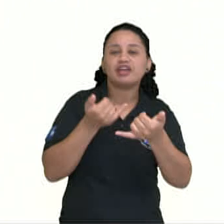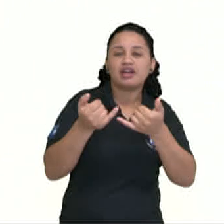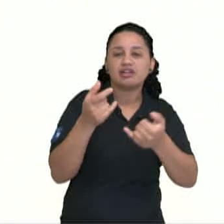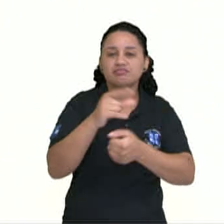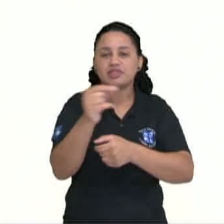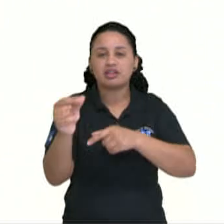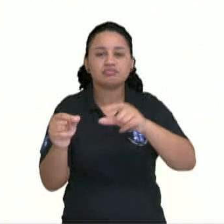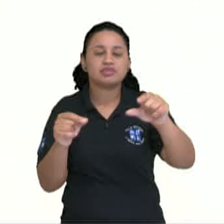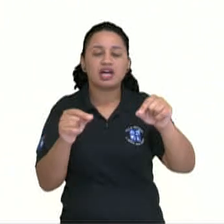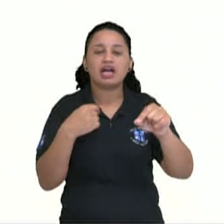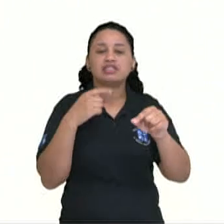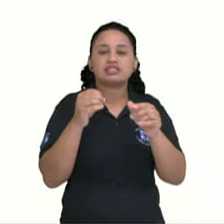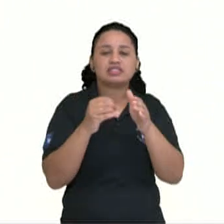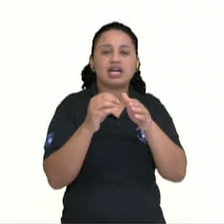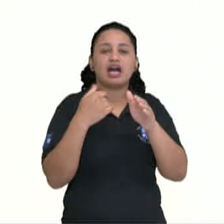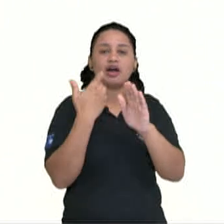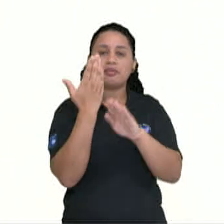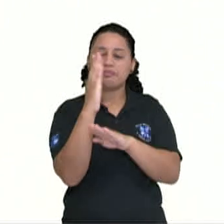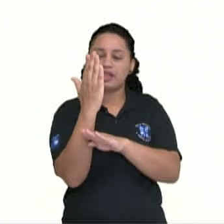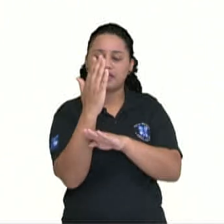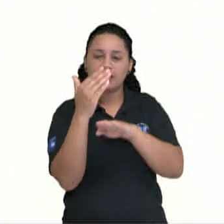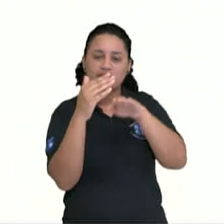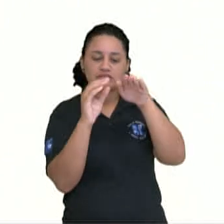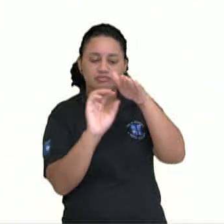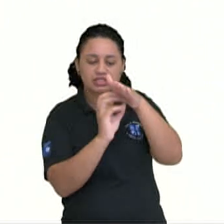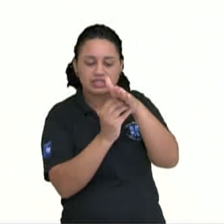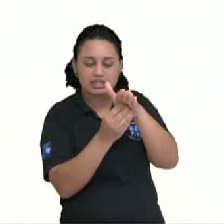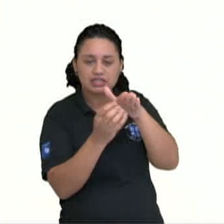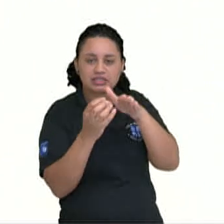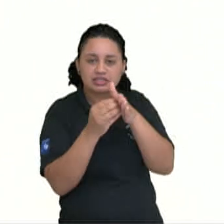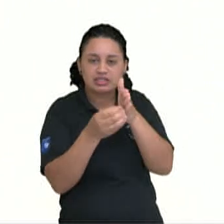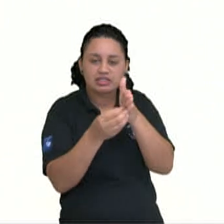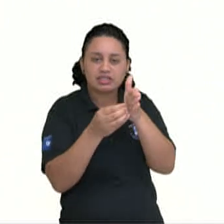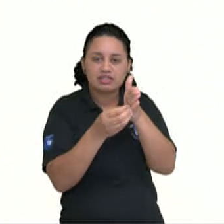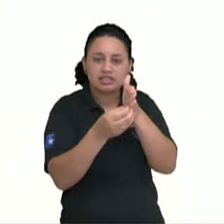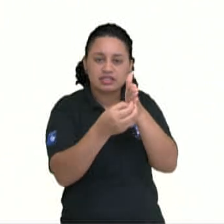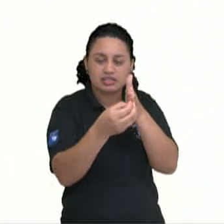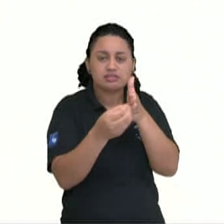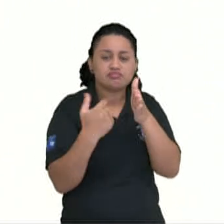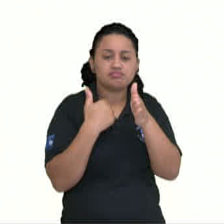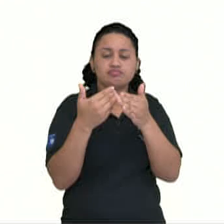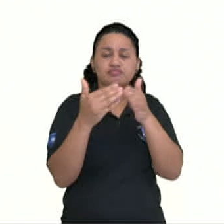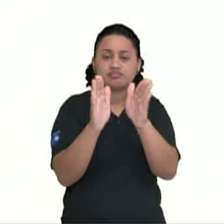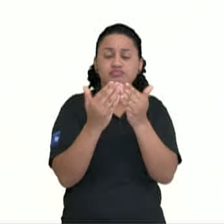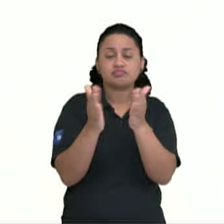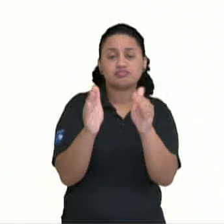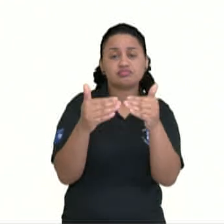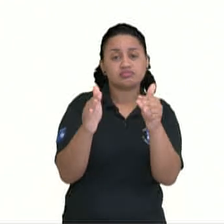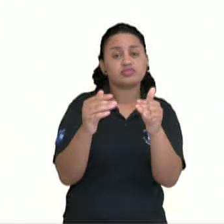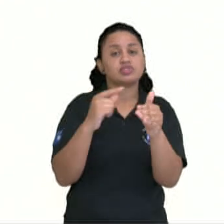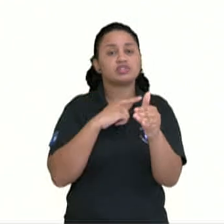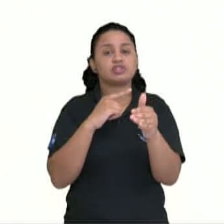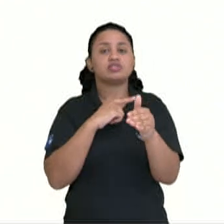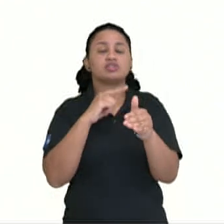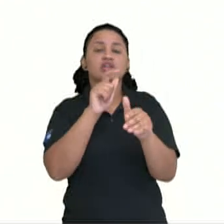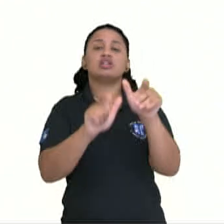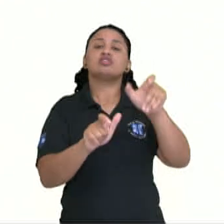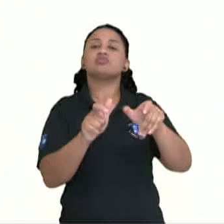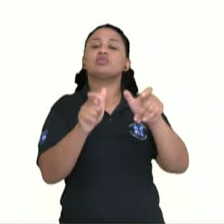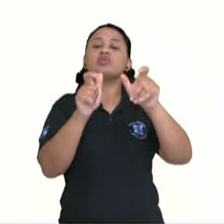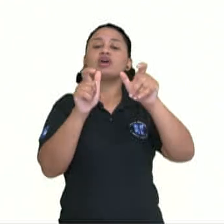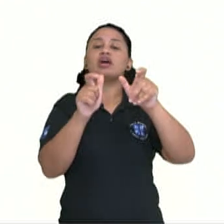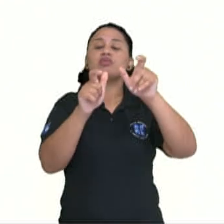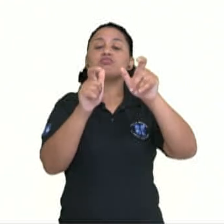brincalhonas, que roíam a madeira das portas monumentais que o habitavam como senhores